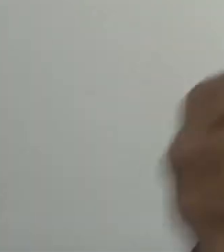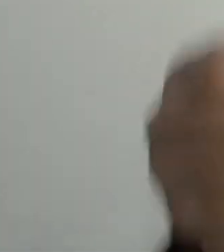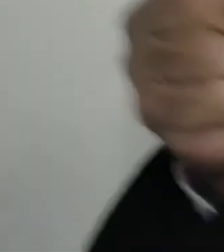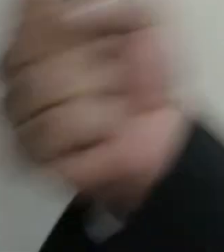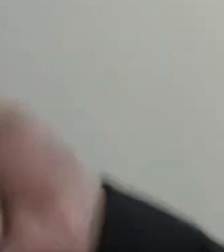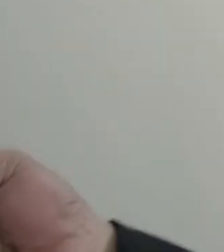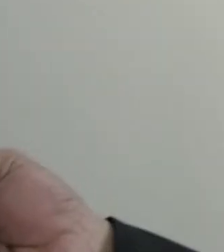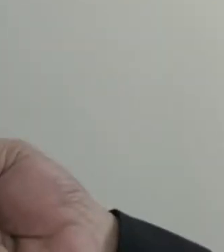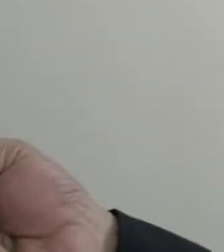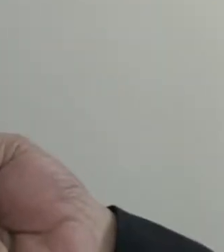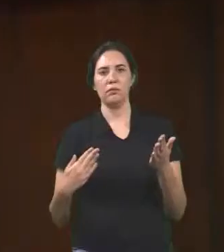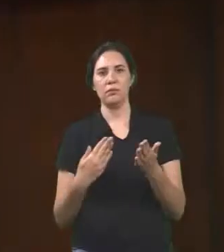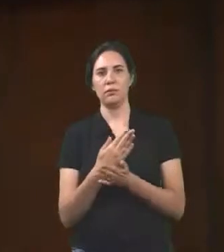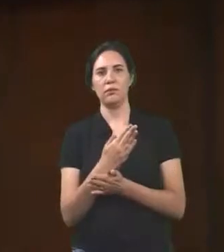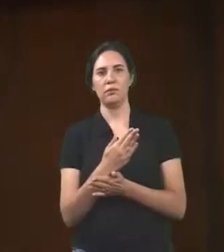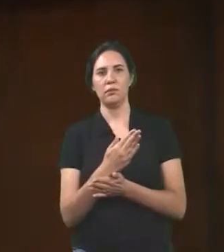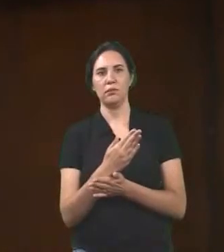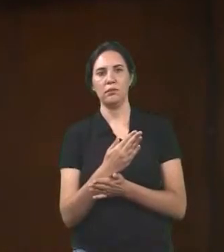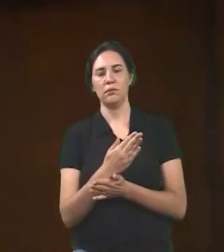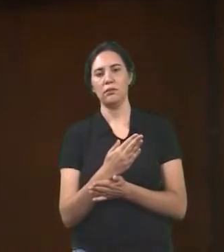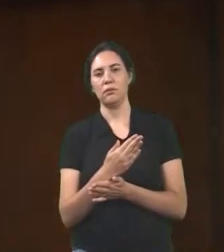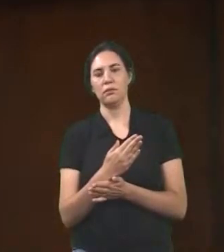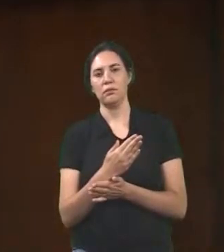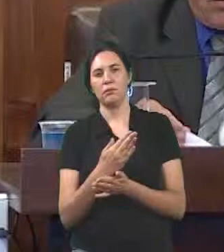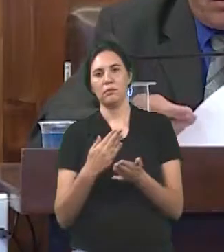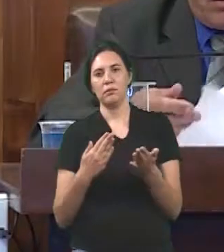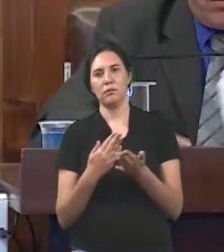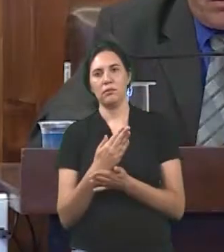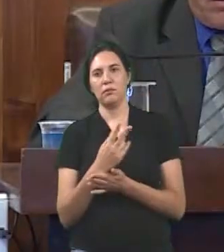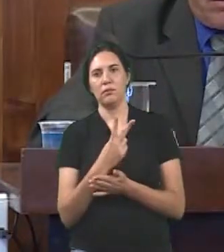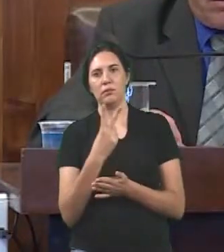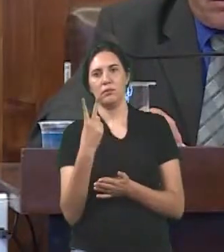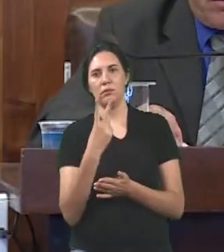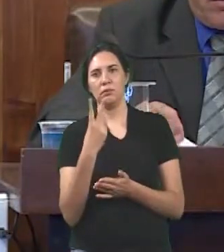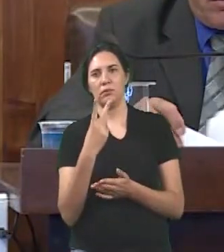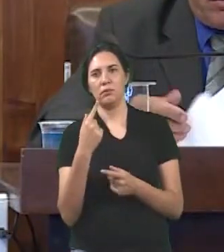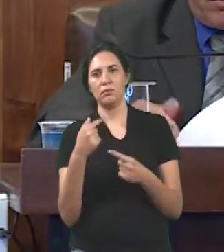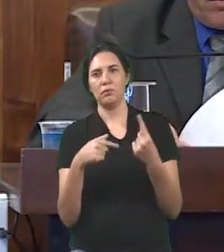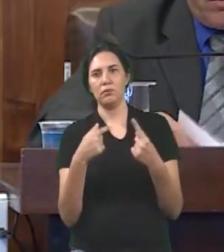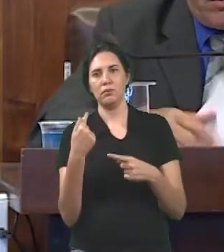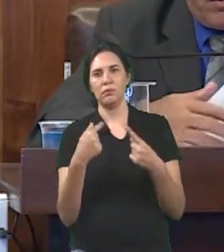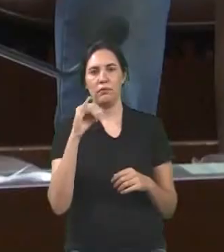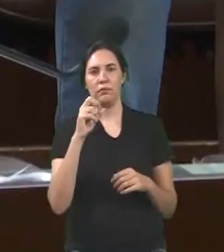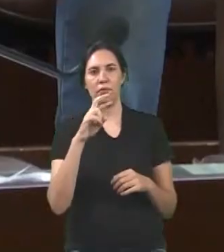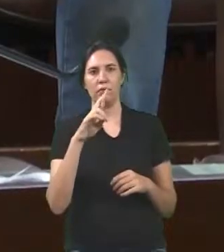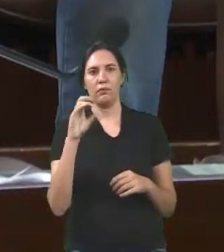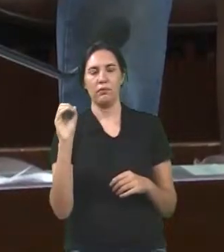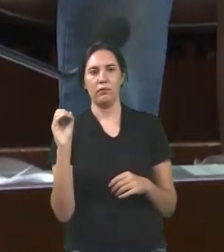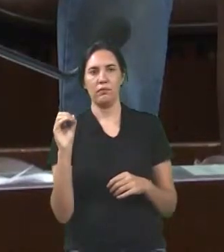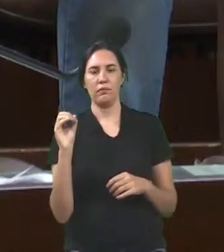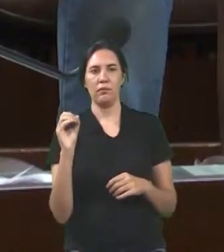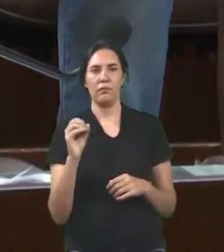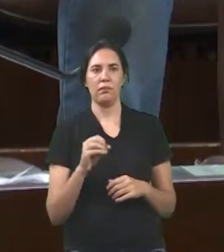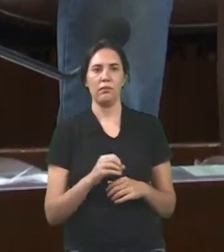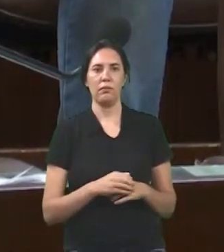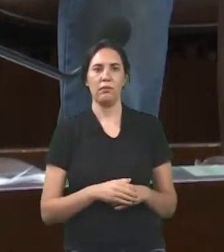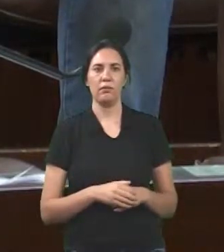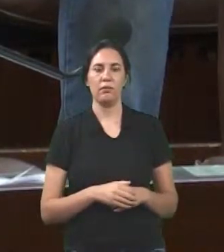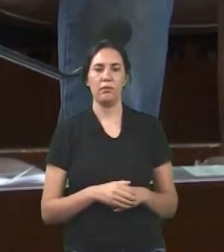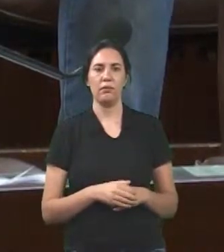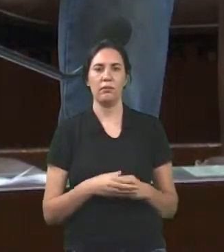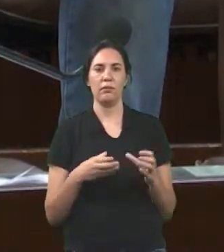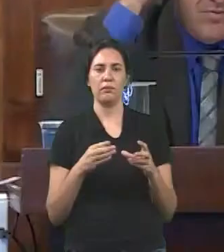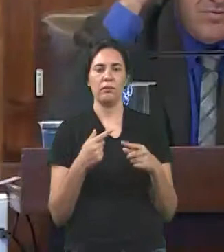de soltura. Parecer contrário da Comissão de Redação e Justiça, considerando o projeto